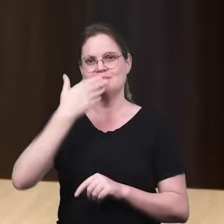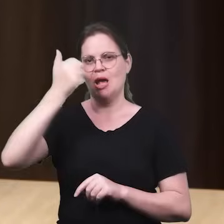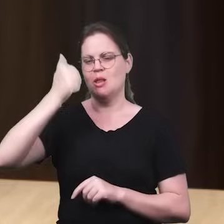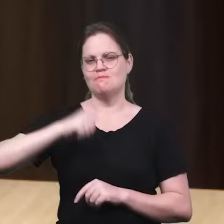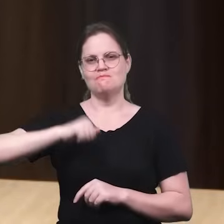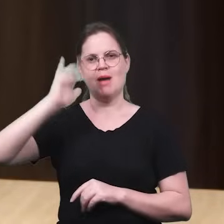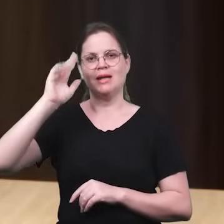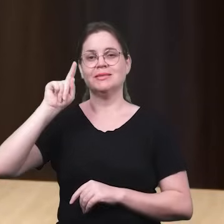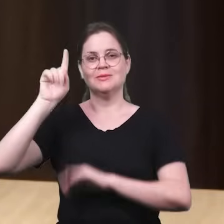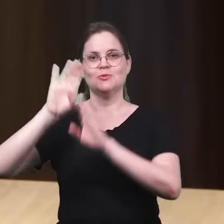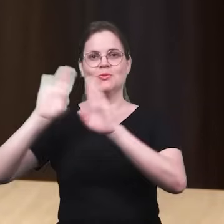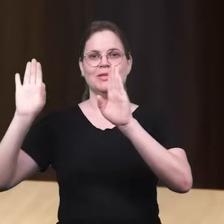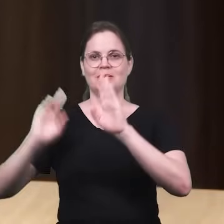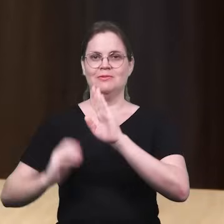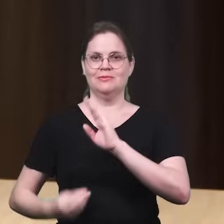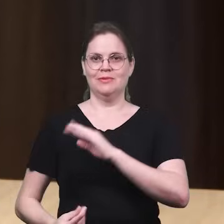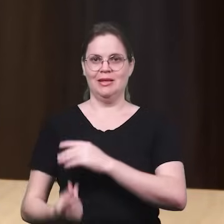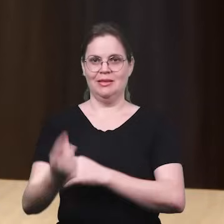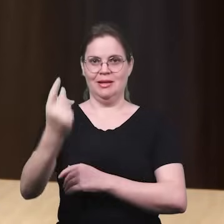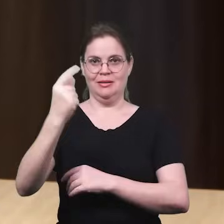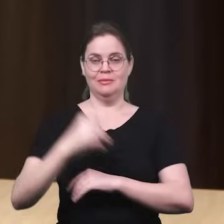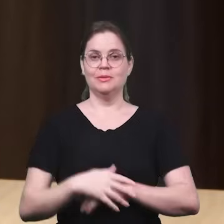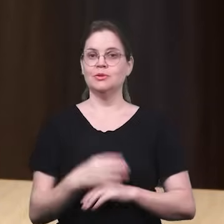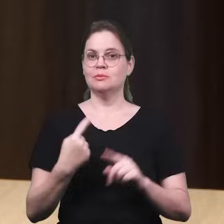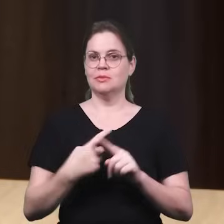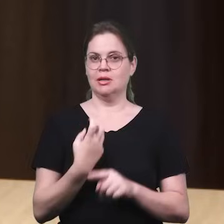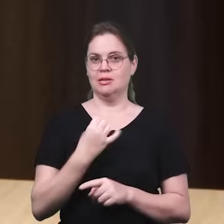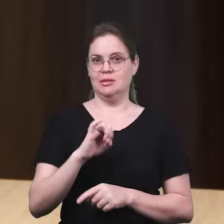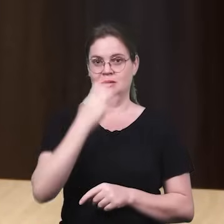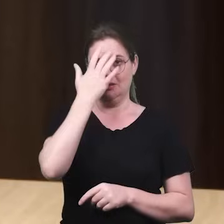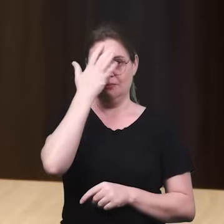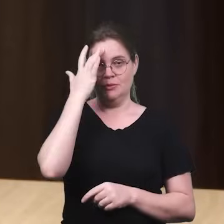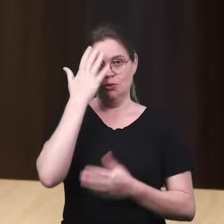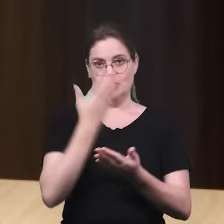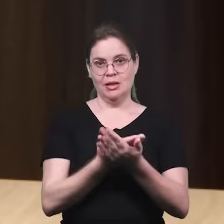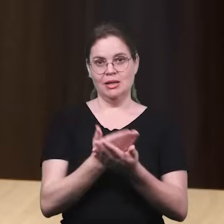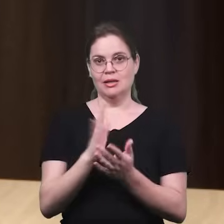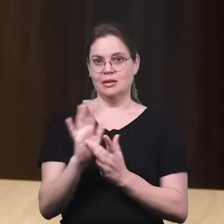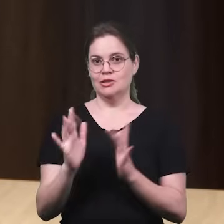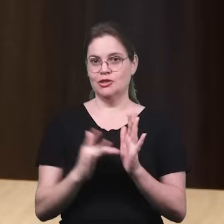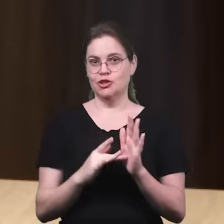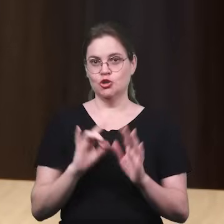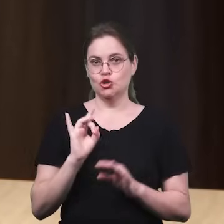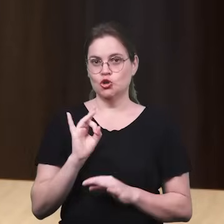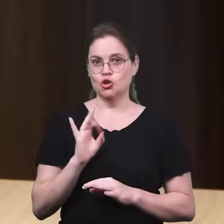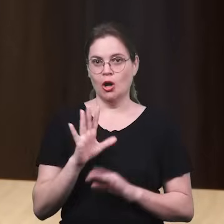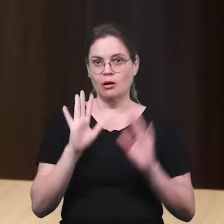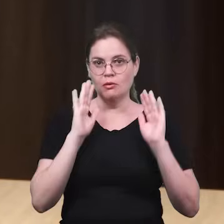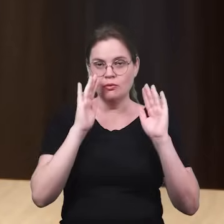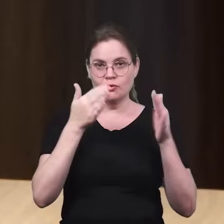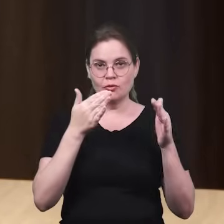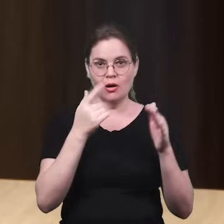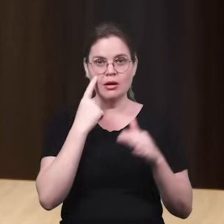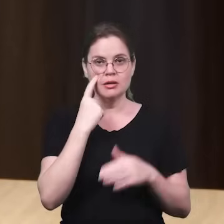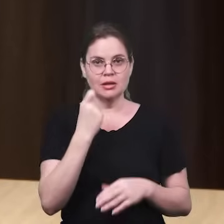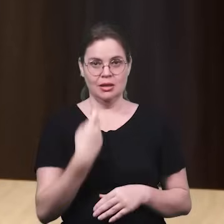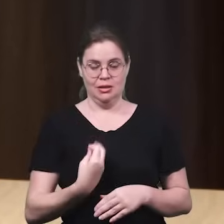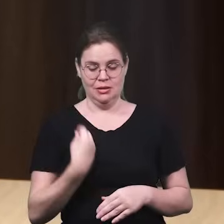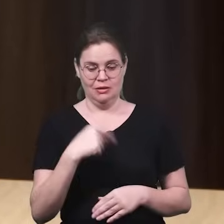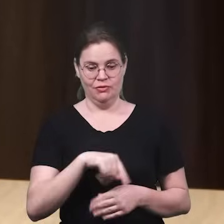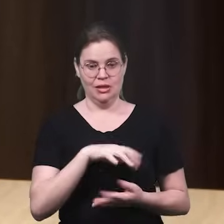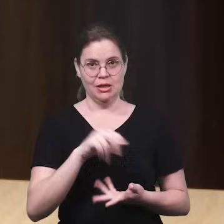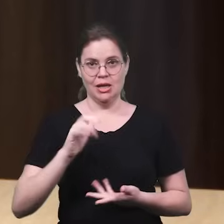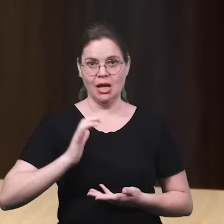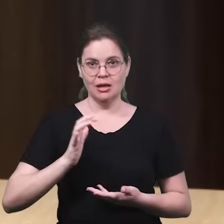quem crê em Jesus somente para essa vida, diz a palavra, é a criatura mais miserável. É verdade. Então, só